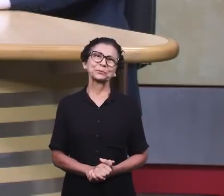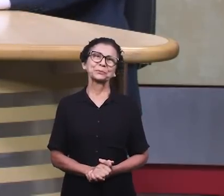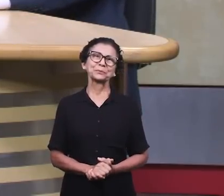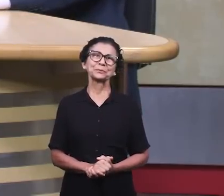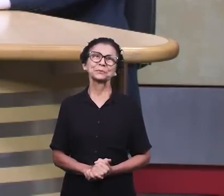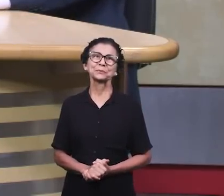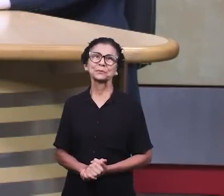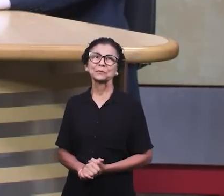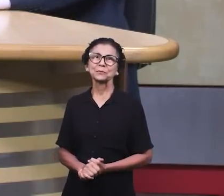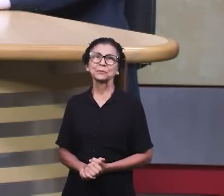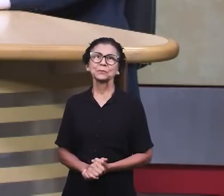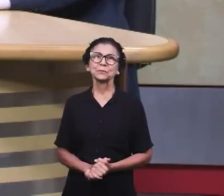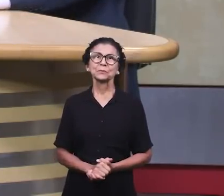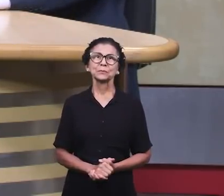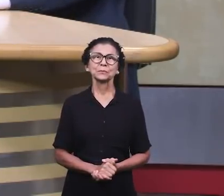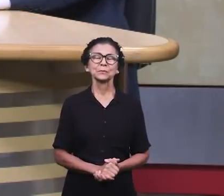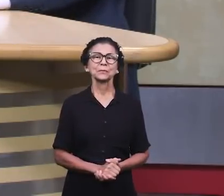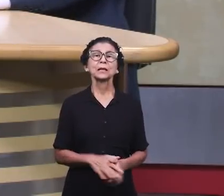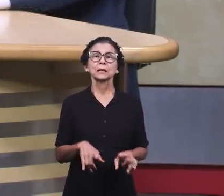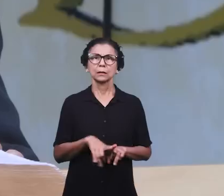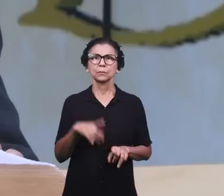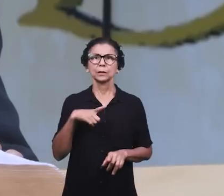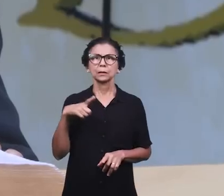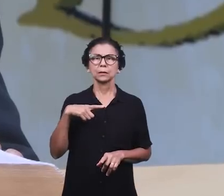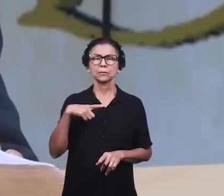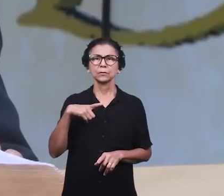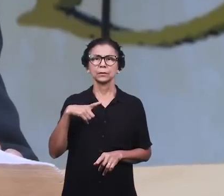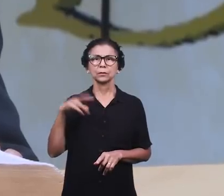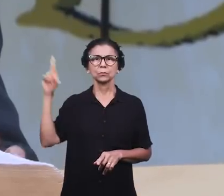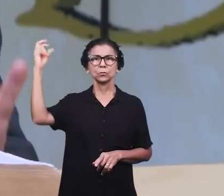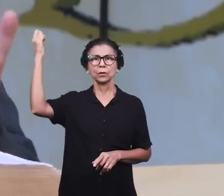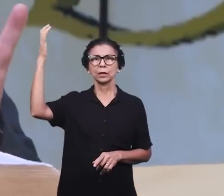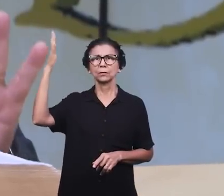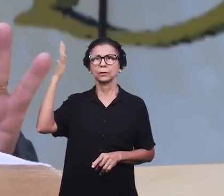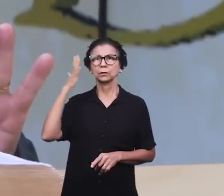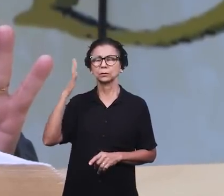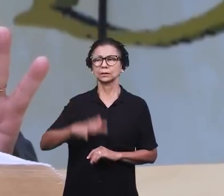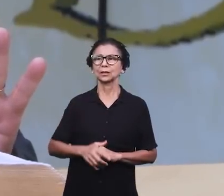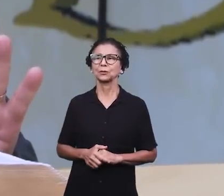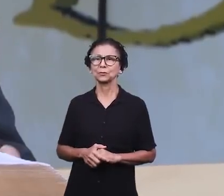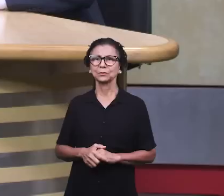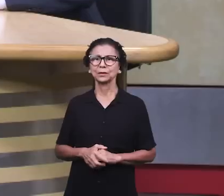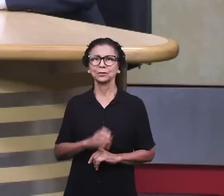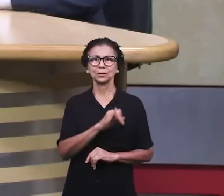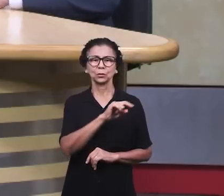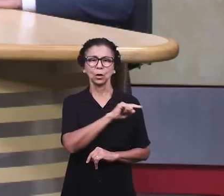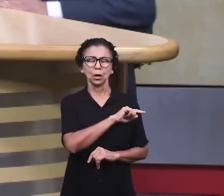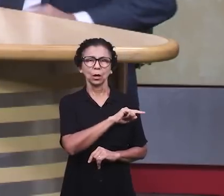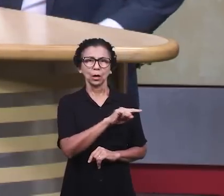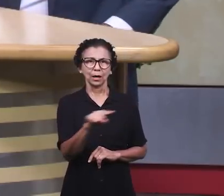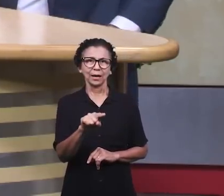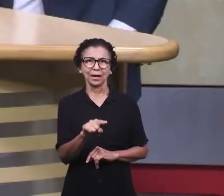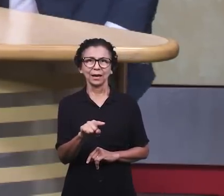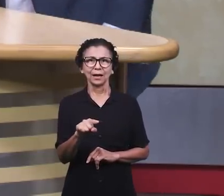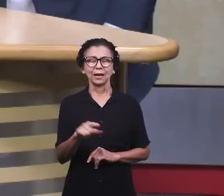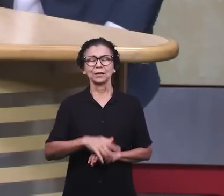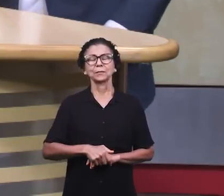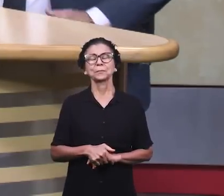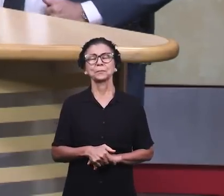surpresa nossa, houve até uma revelação que nos surpreendeu quando o senhor disse: isso será para o vosso descanso. Exatamente, esqueci